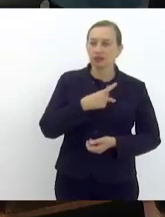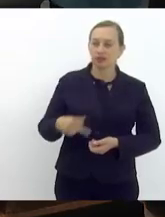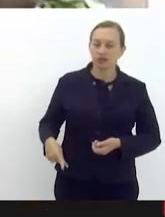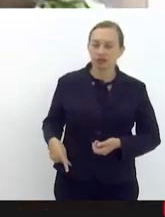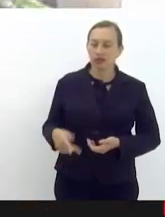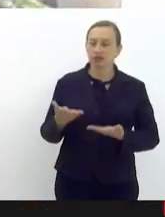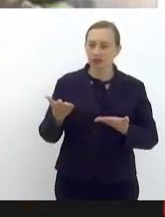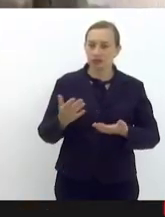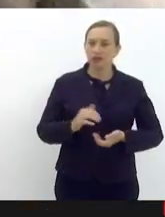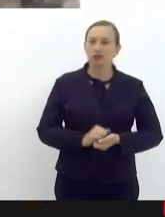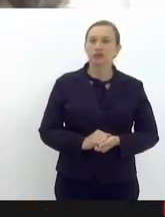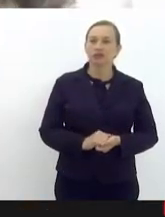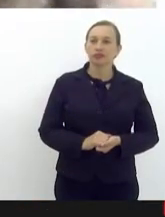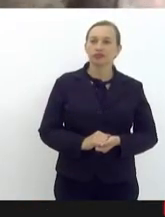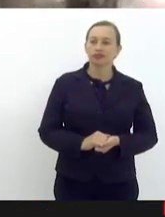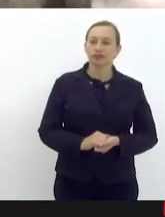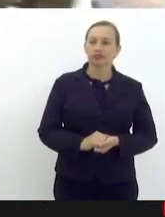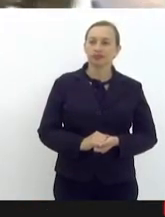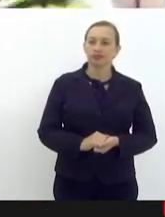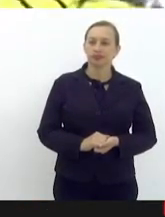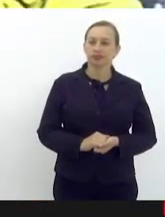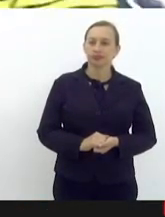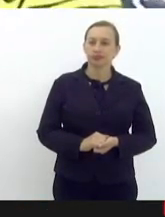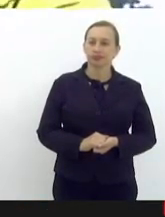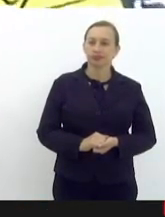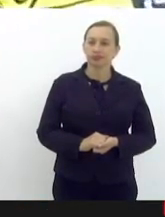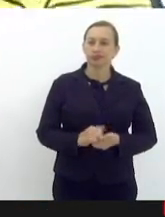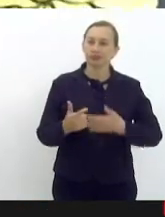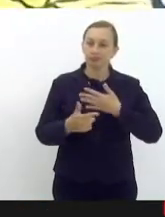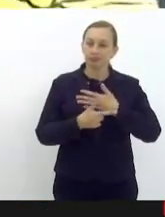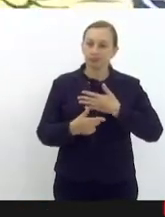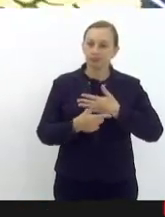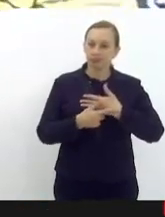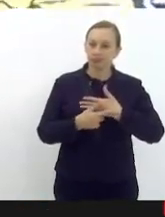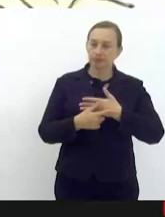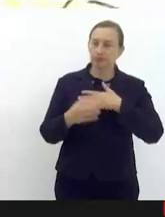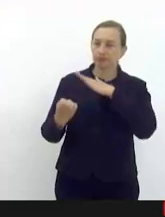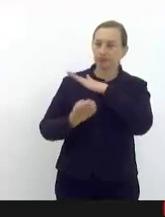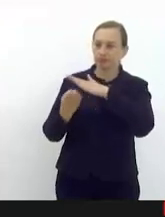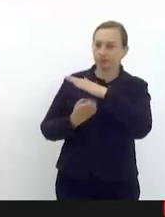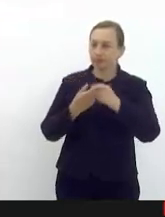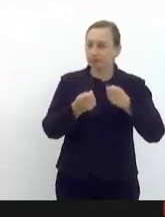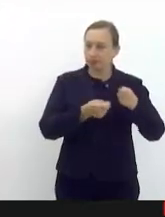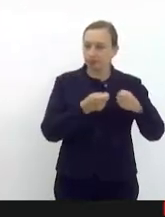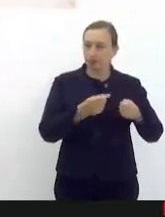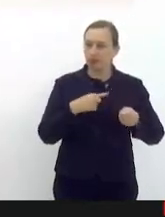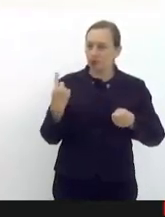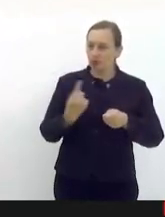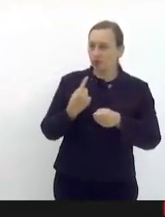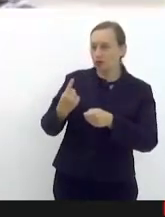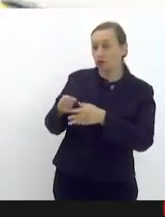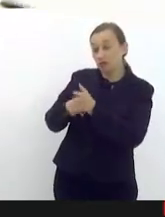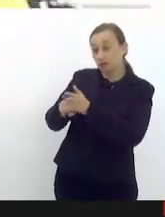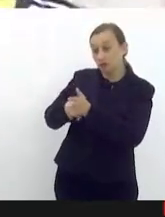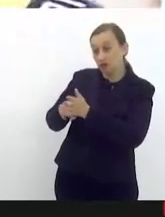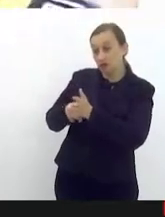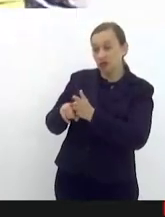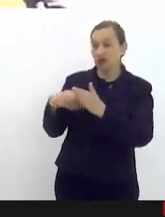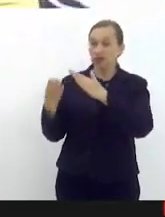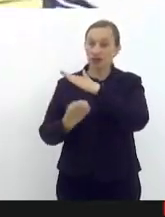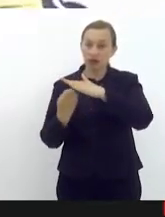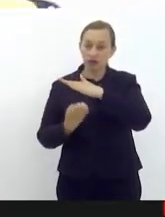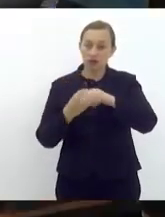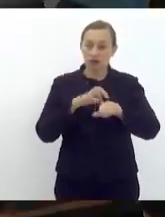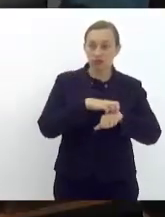abstenção, por favor. E reiterar, né, o papel regulador da agência e o nosso papel fiscalizador da agência do transporte